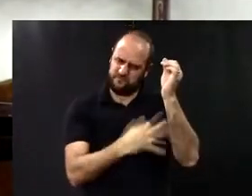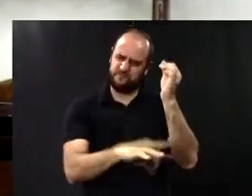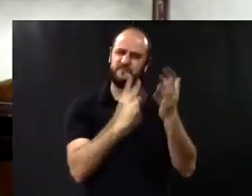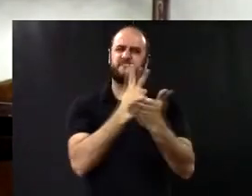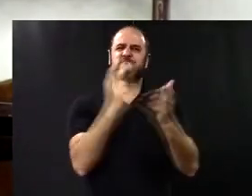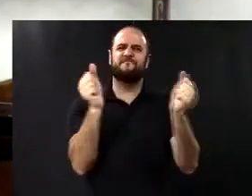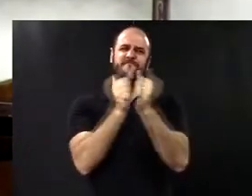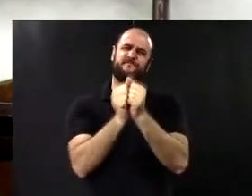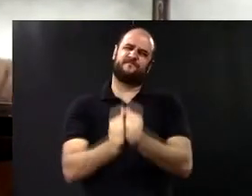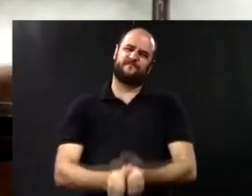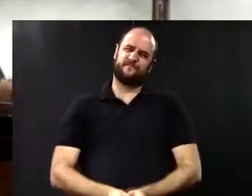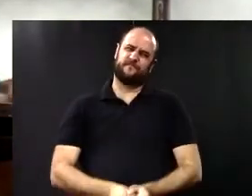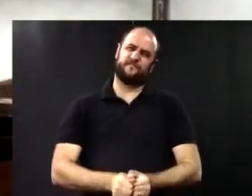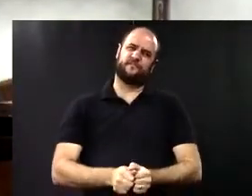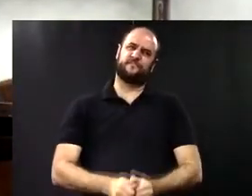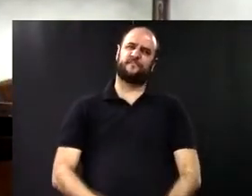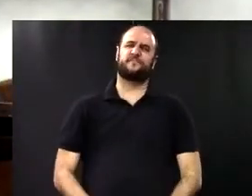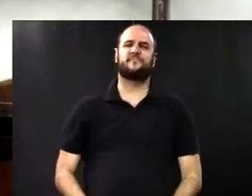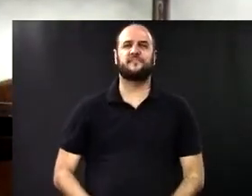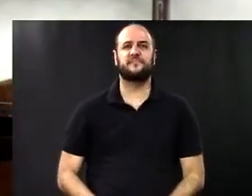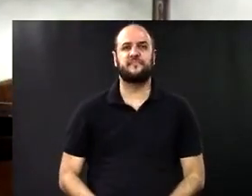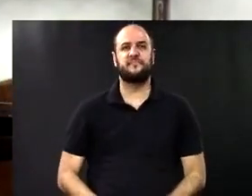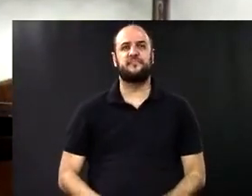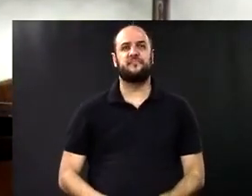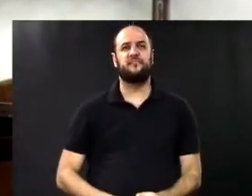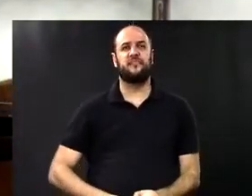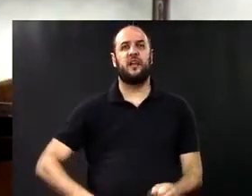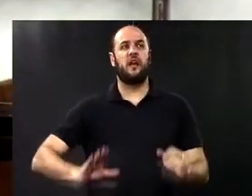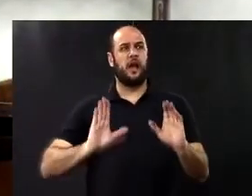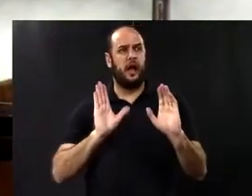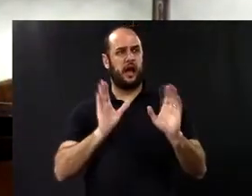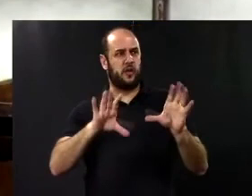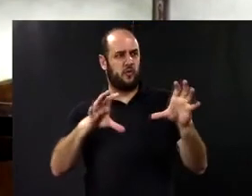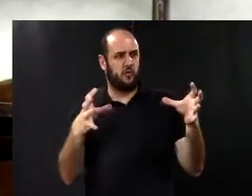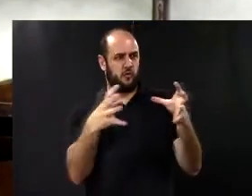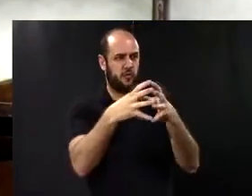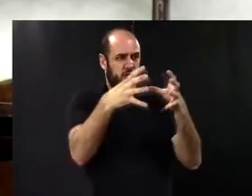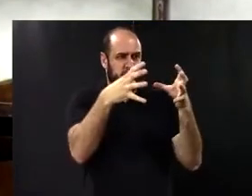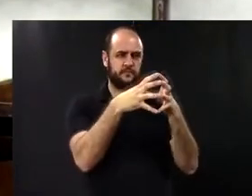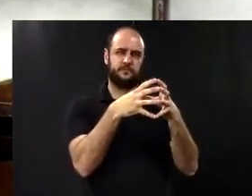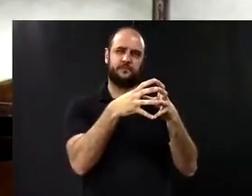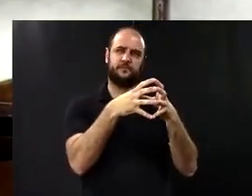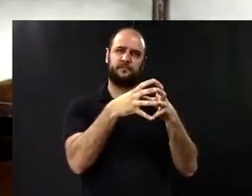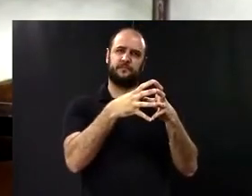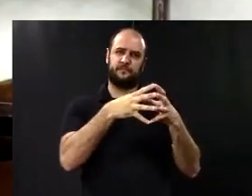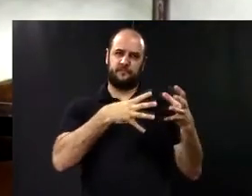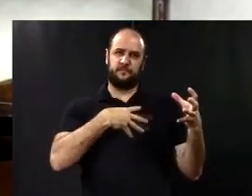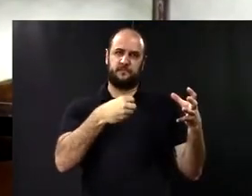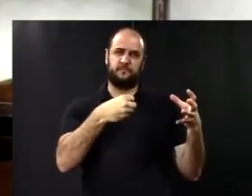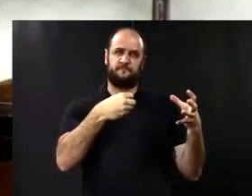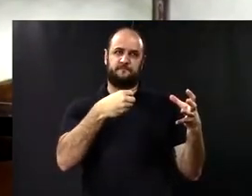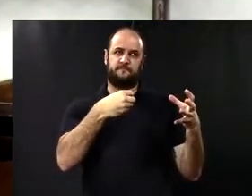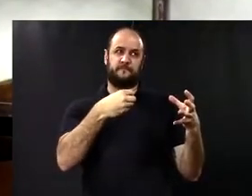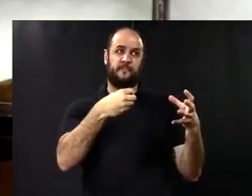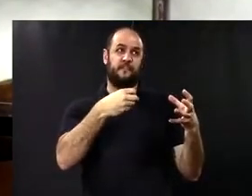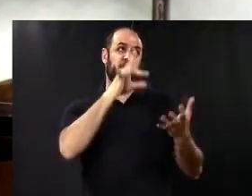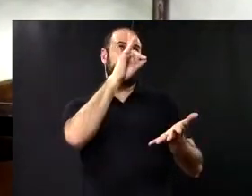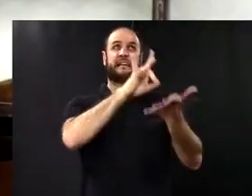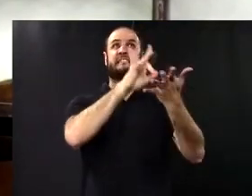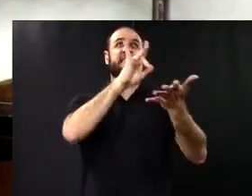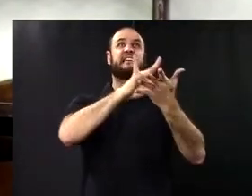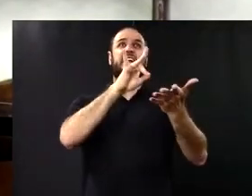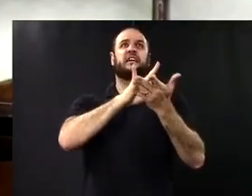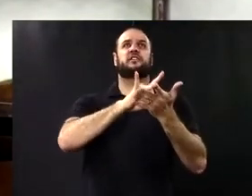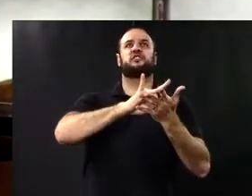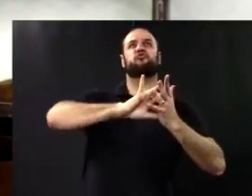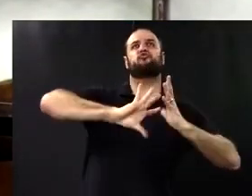disciplina. Essa geração é uma geração que é dona da verdade. É